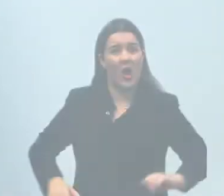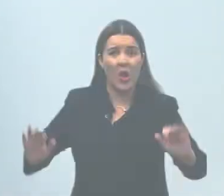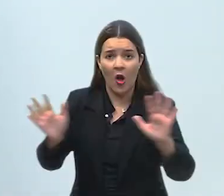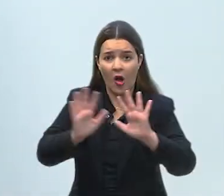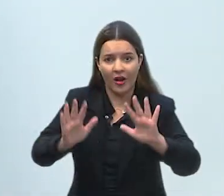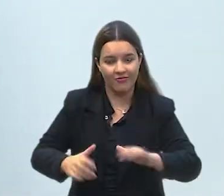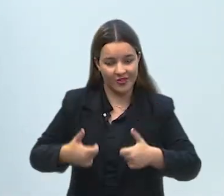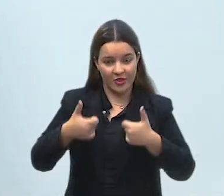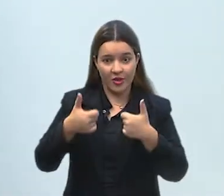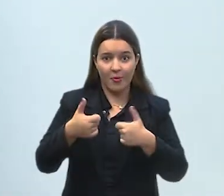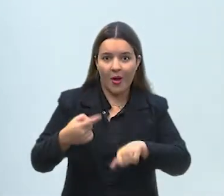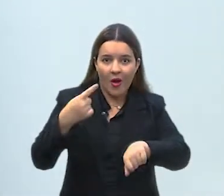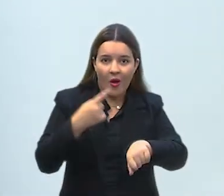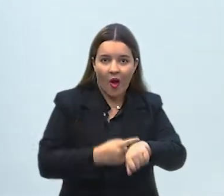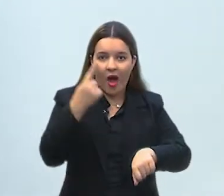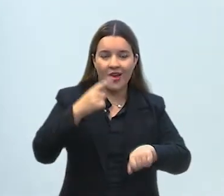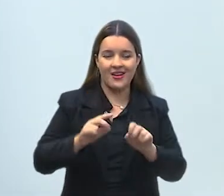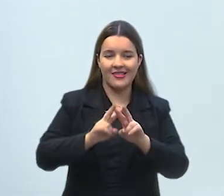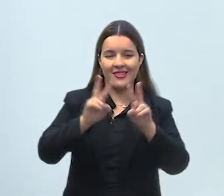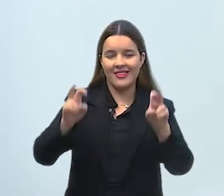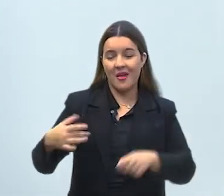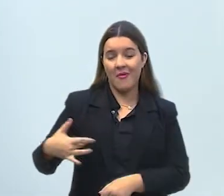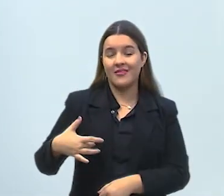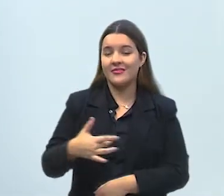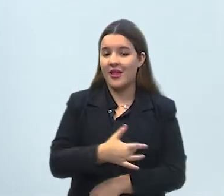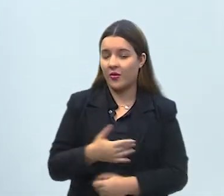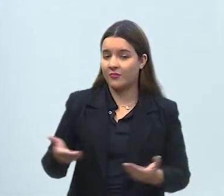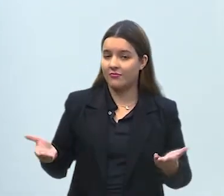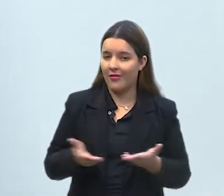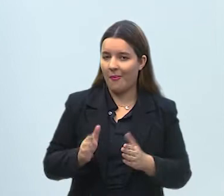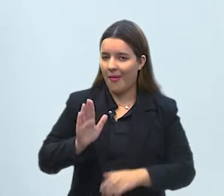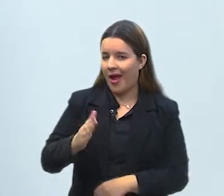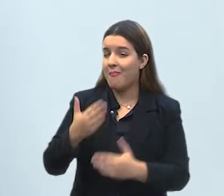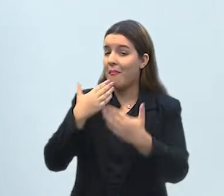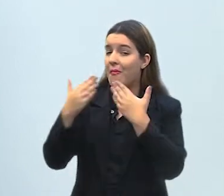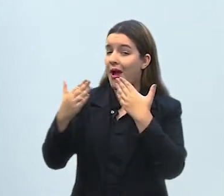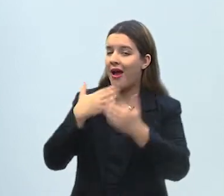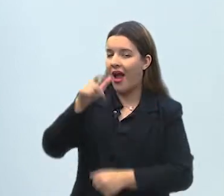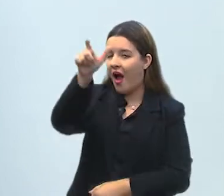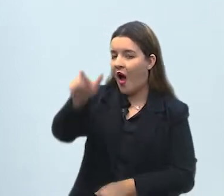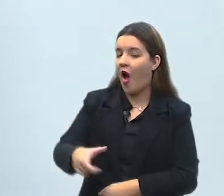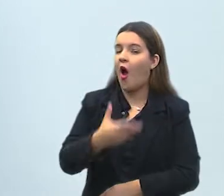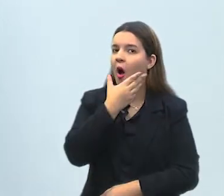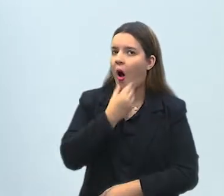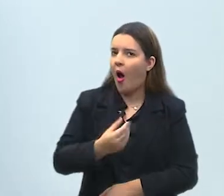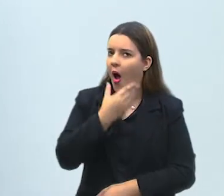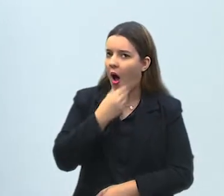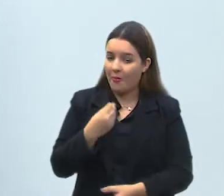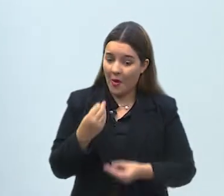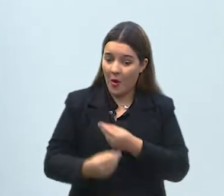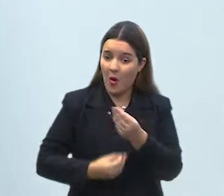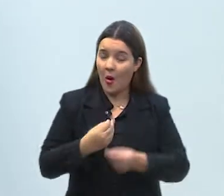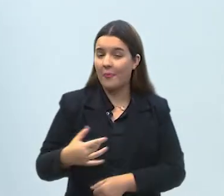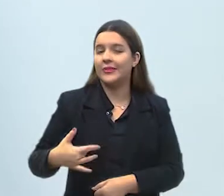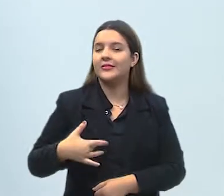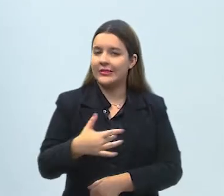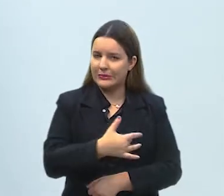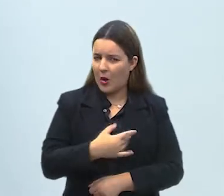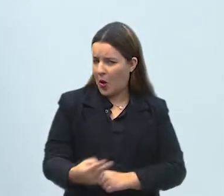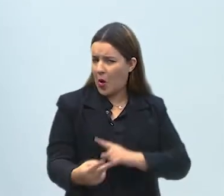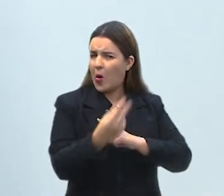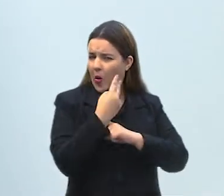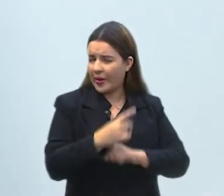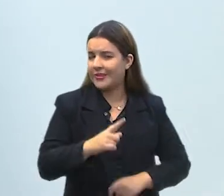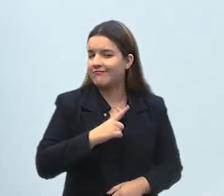Olá, tudo bem? É hora da gente falar de saúde. O papo hoje é com eles, os homens. Como é que anda a sua saúde, hein? Tem se